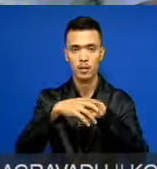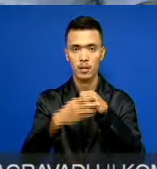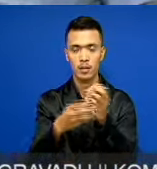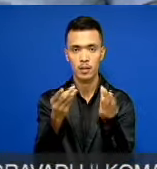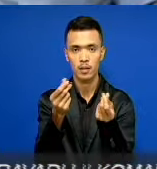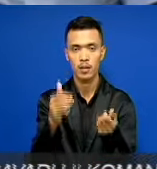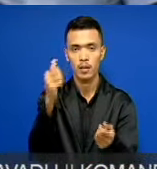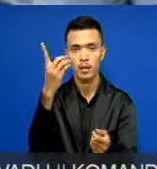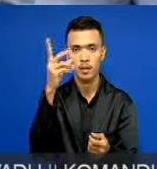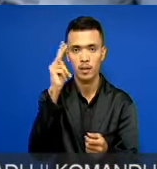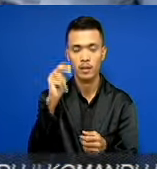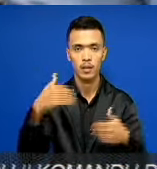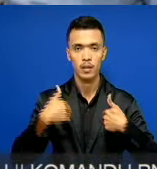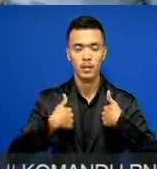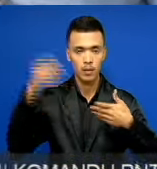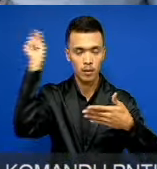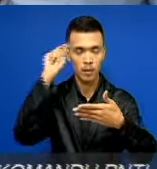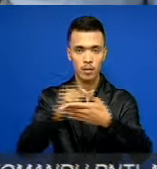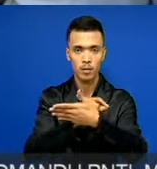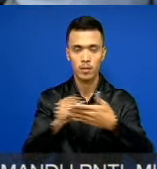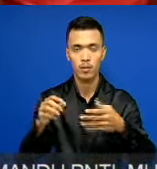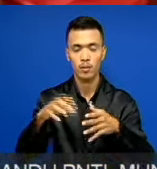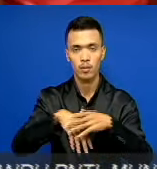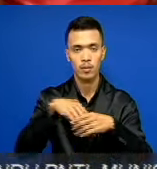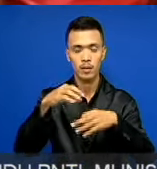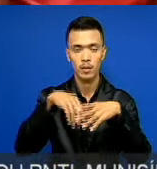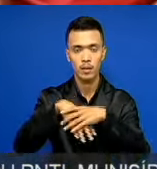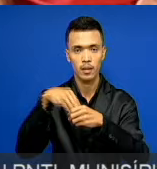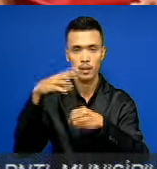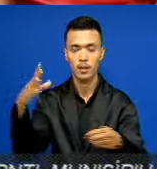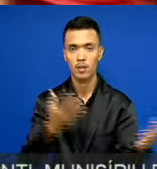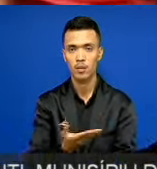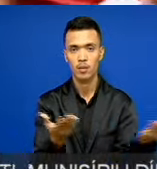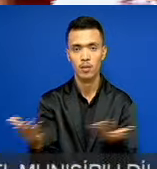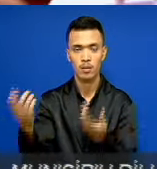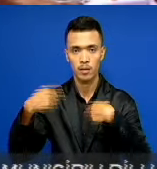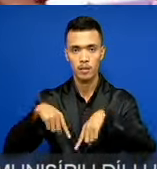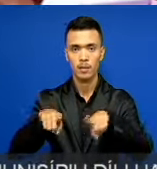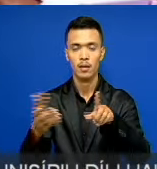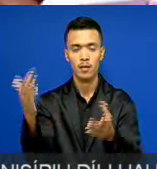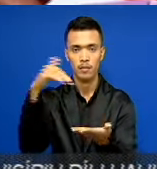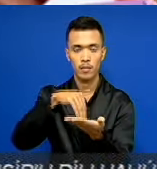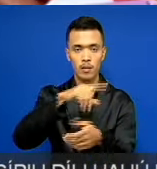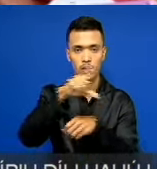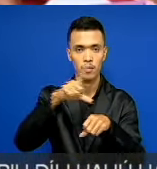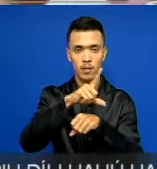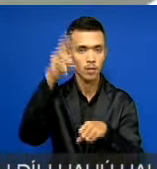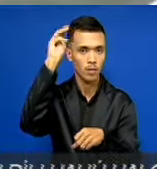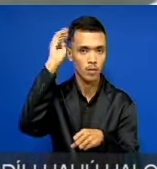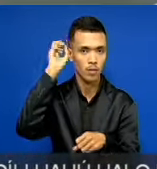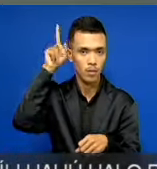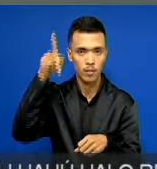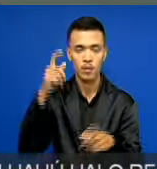uma concordância, Hori sobo inclui foto amostra fon hori lorifali ba laboratorium obras publica nien, hori haloteste